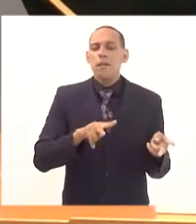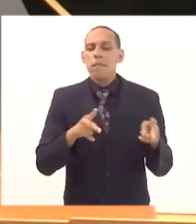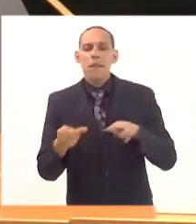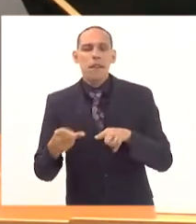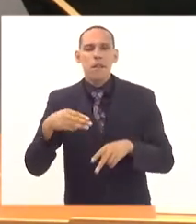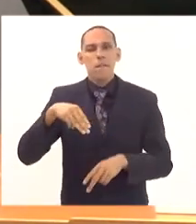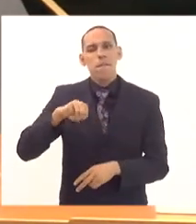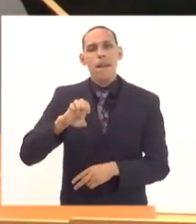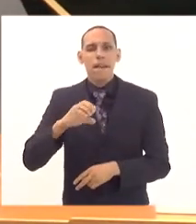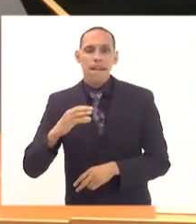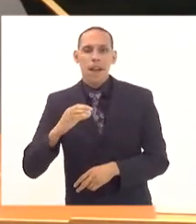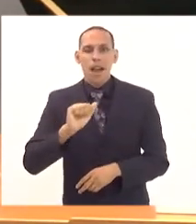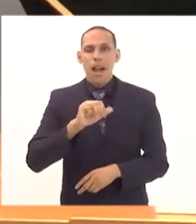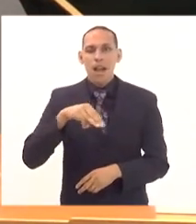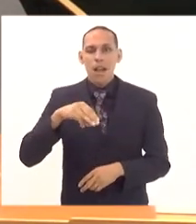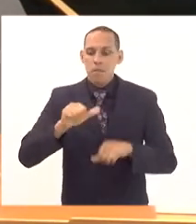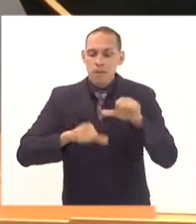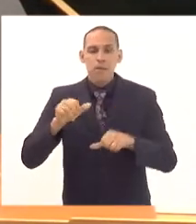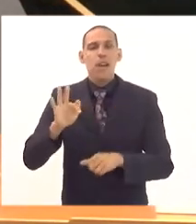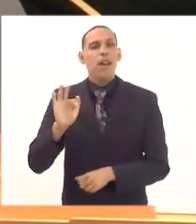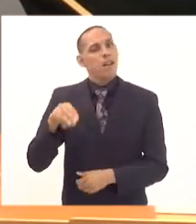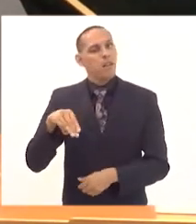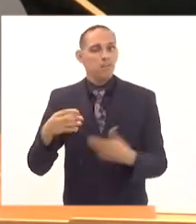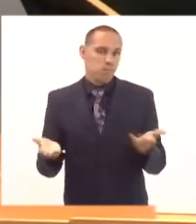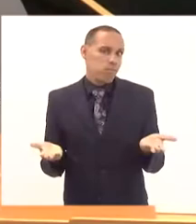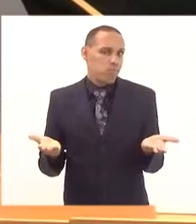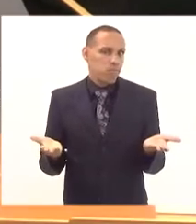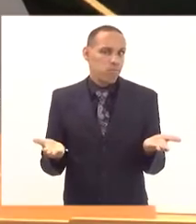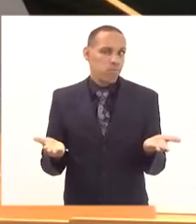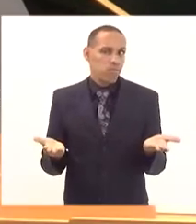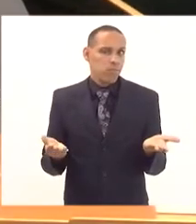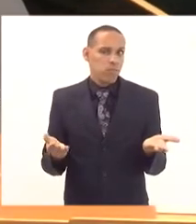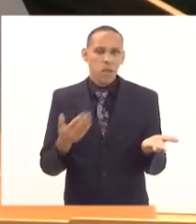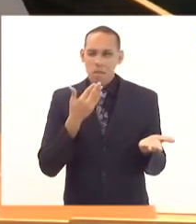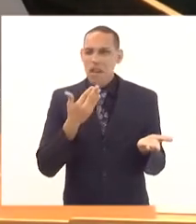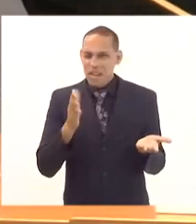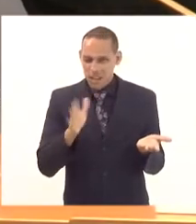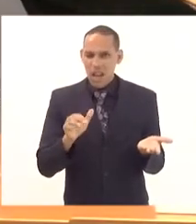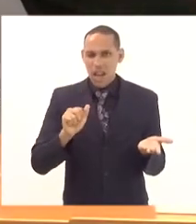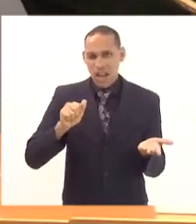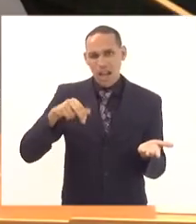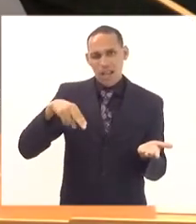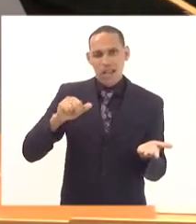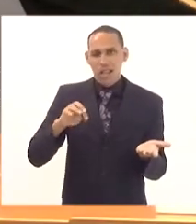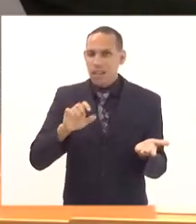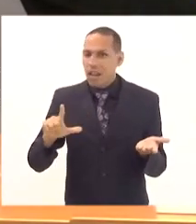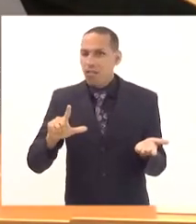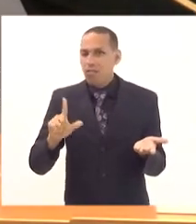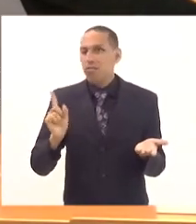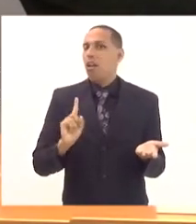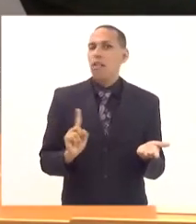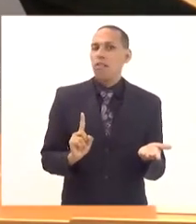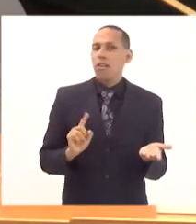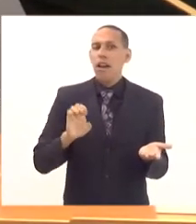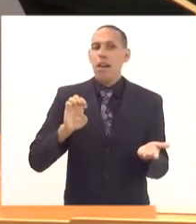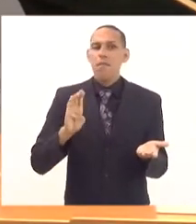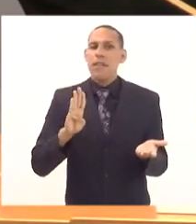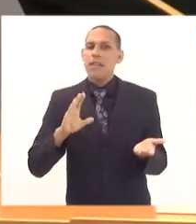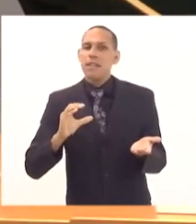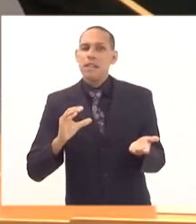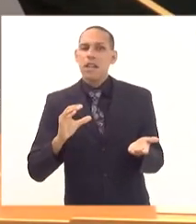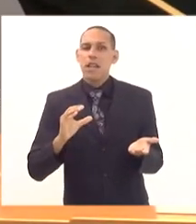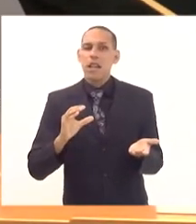média m para FM por exemplo já foi feito esse pedido Anatel em qual o plano da SBC para